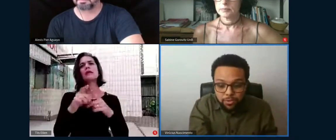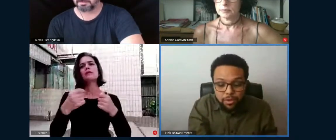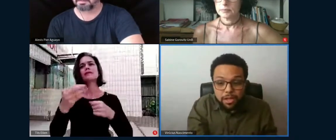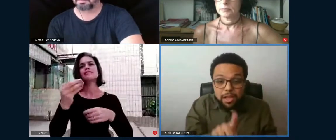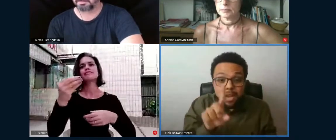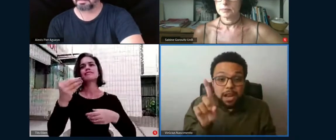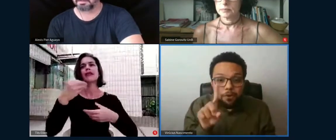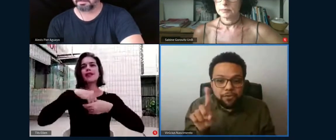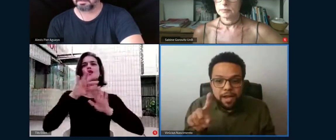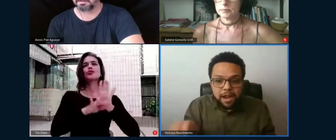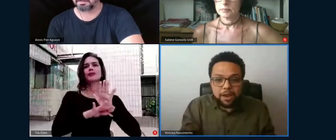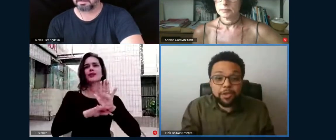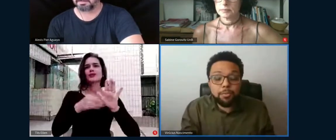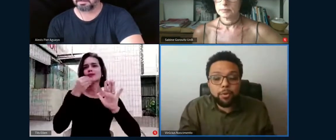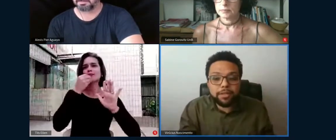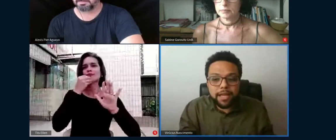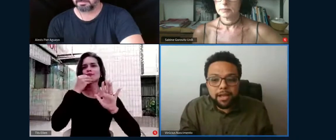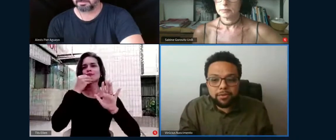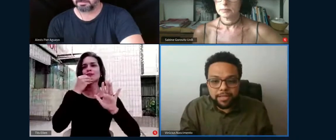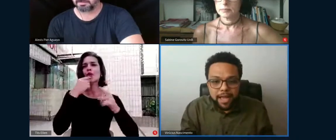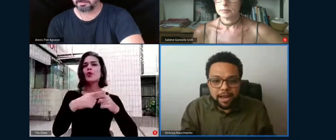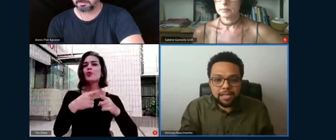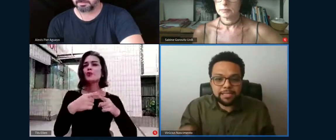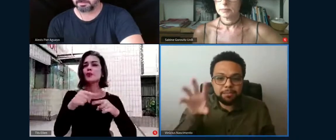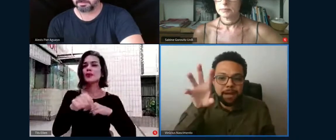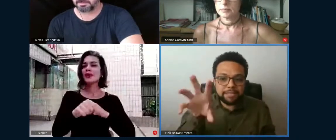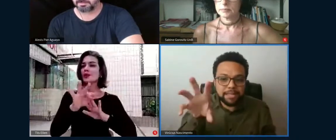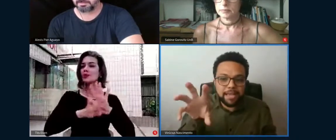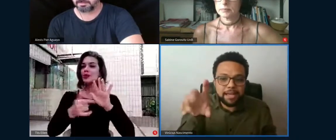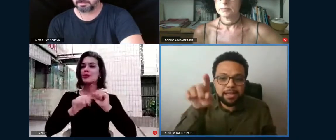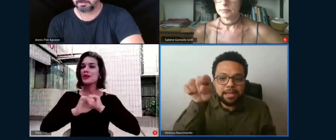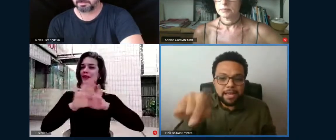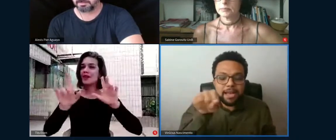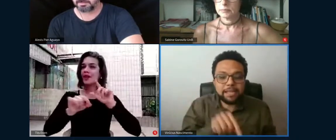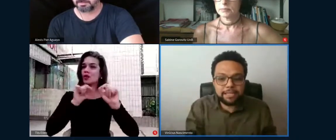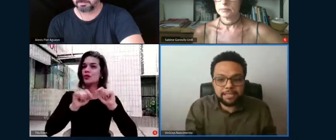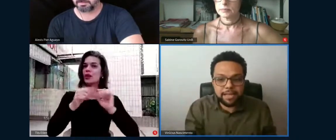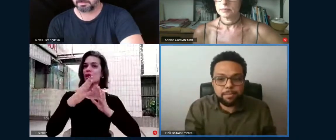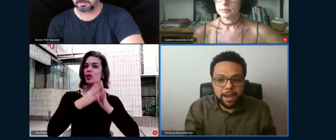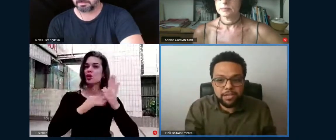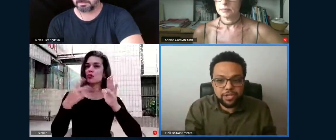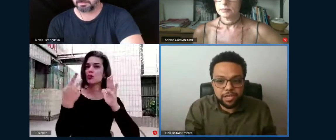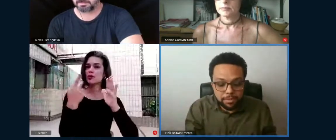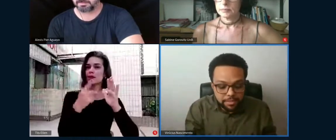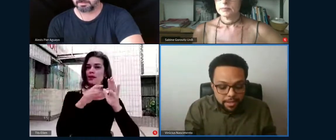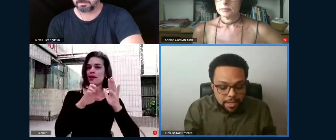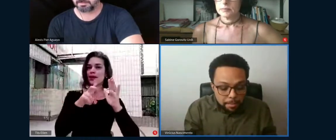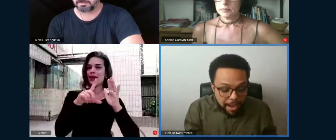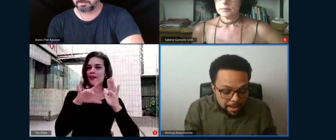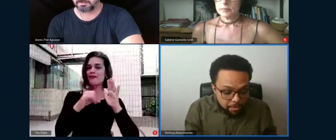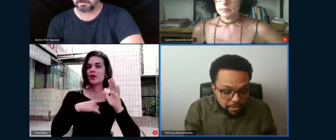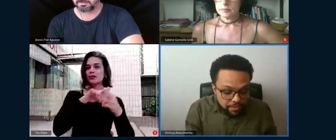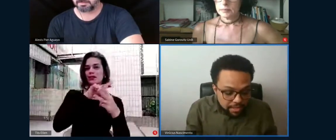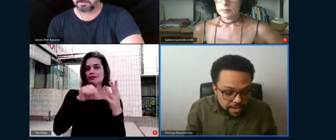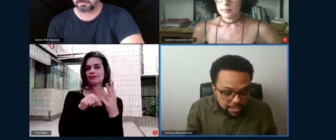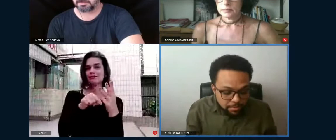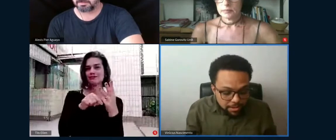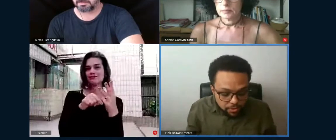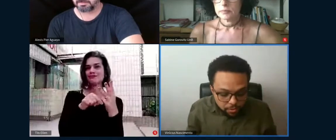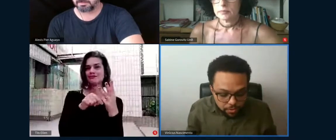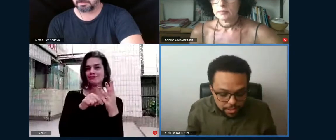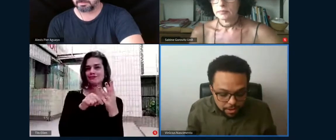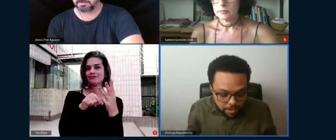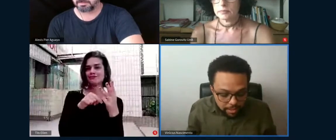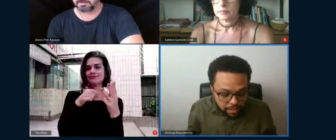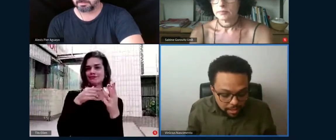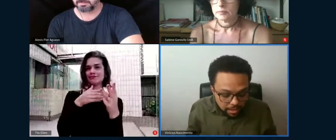no texto não fica claro que o modelo dela se baseia. Nesses três paradigmas. É porque você traz